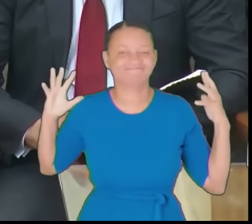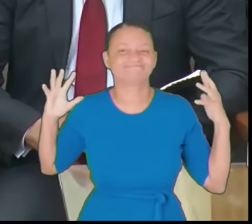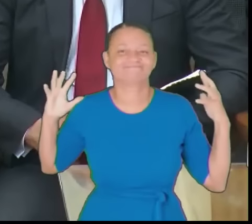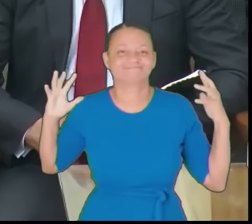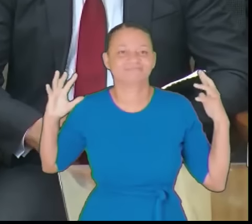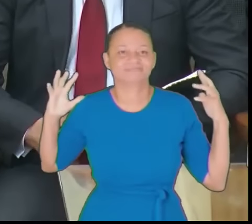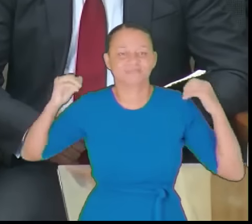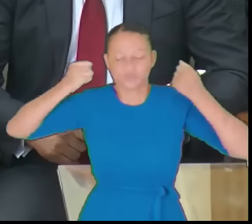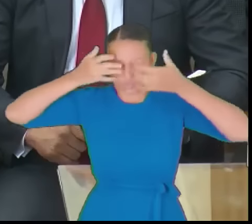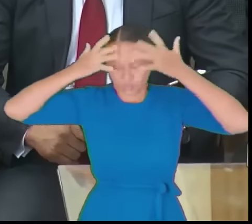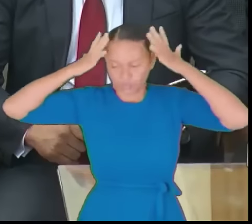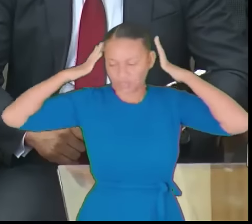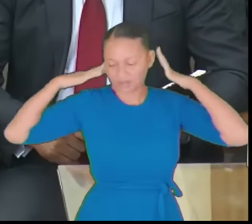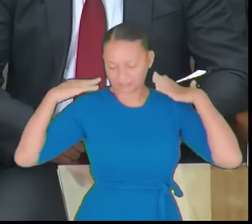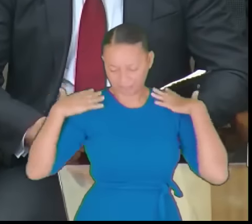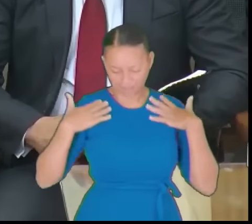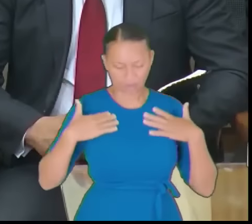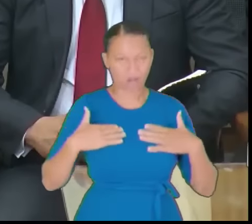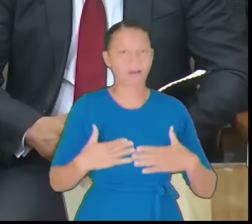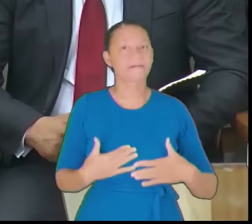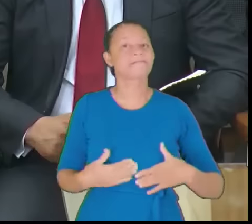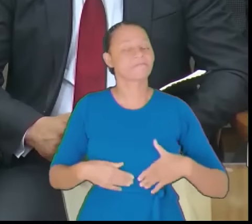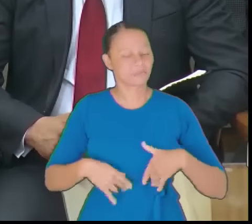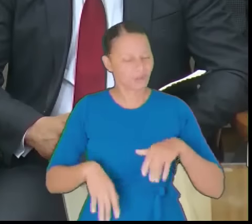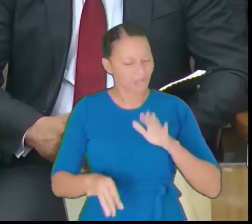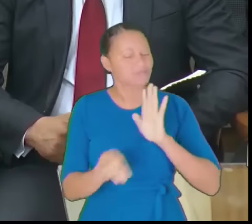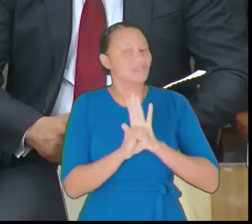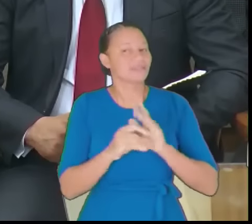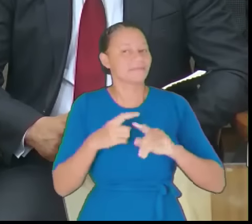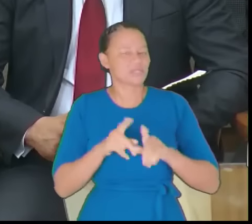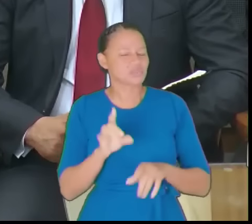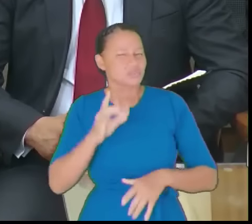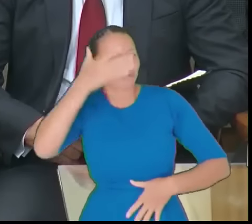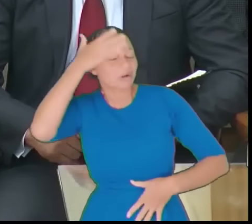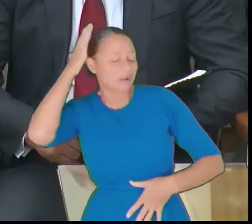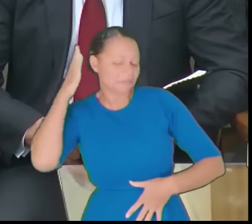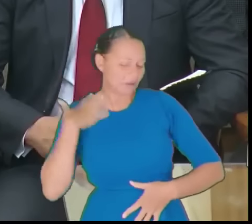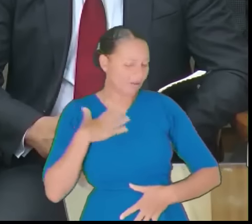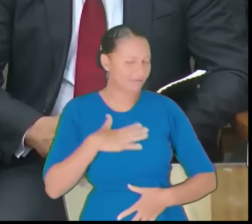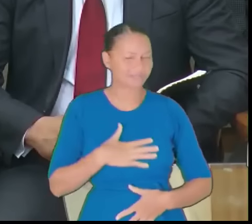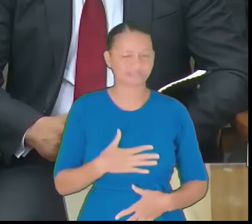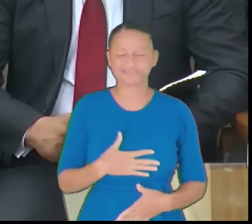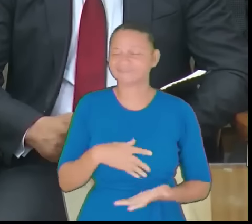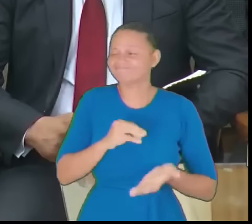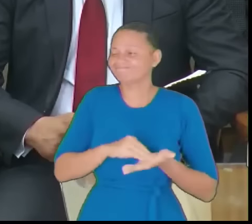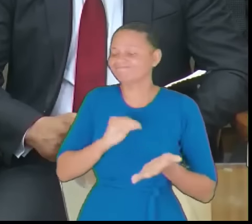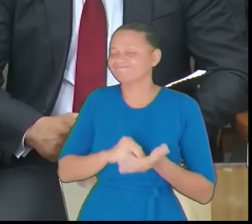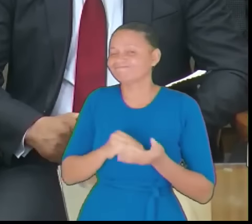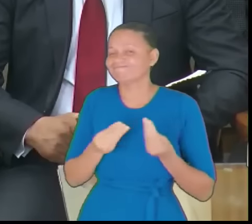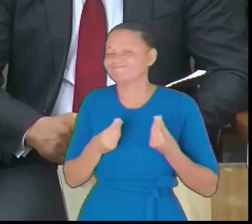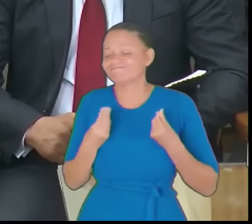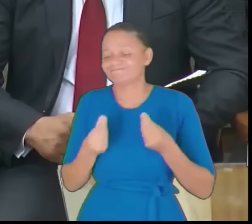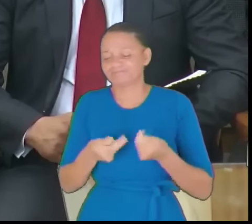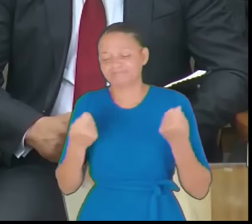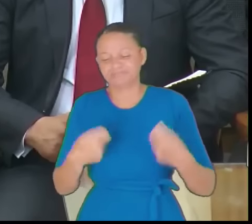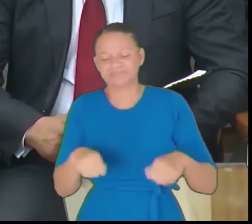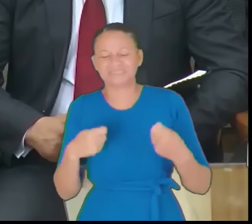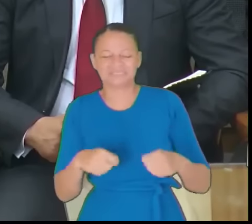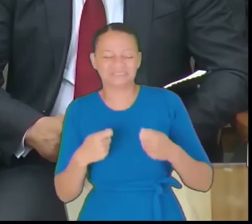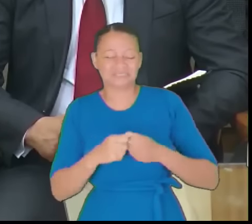O cabelo e a roupa identificam, mas se só o cabelo e a roupa não é suficiente, é preciso o brilho